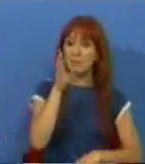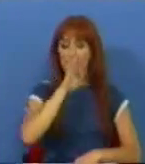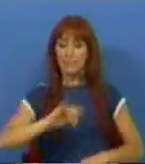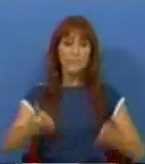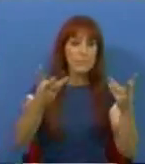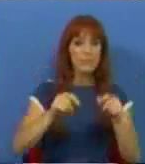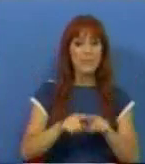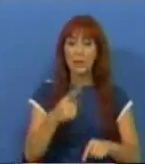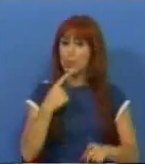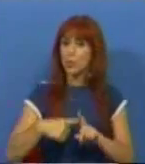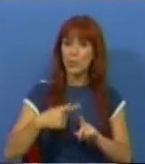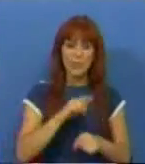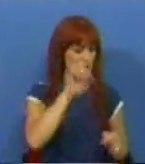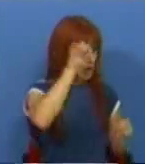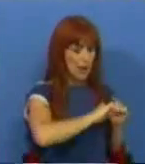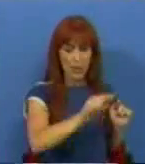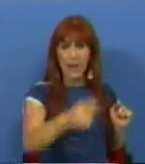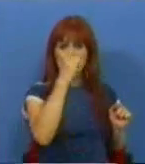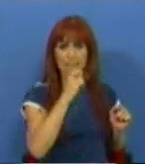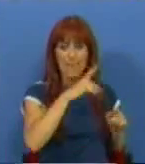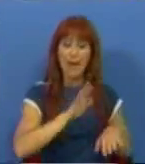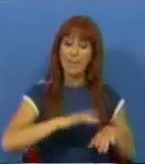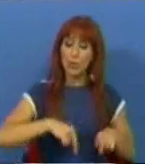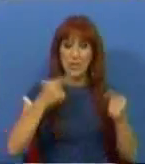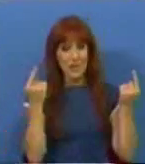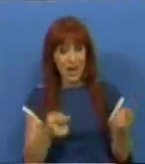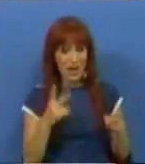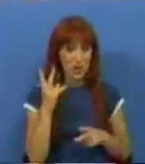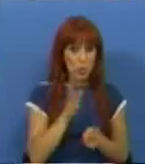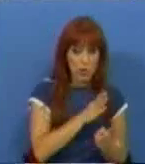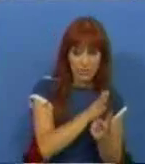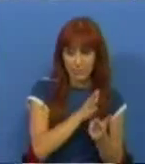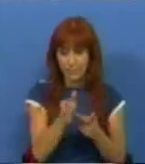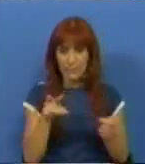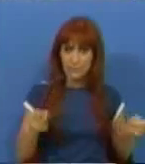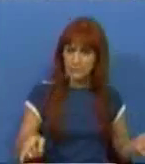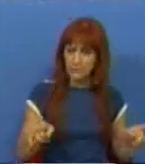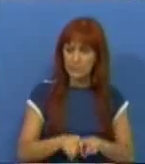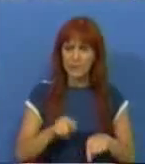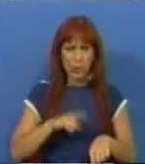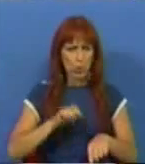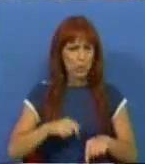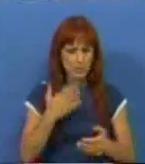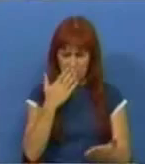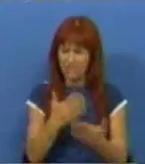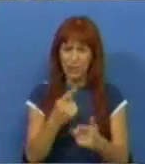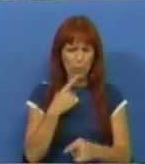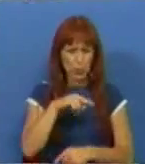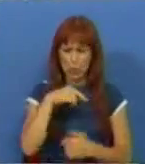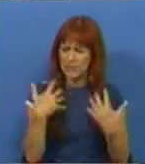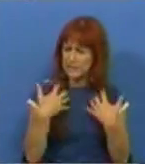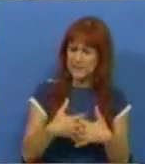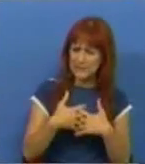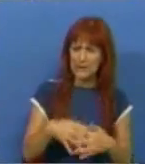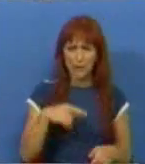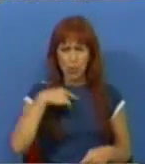execução orçamental é muito positiva de janeiro a maio. É por isso que nestas duas frentes, no momento em que enfrentamos tantas